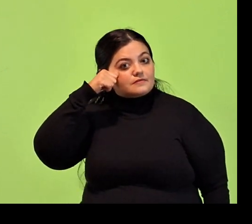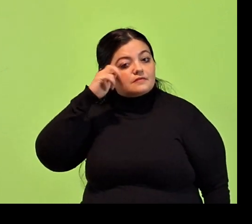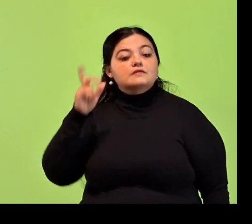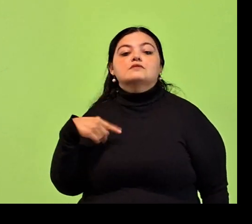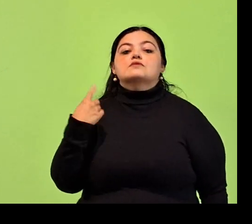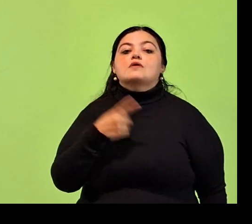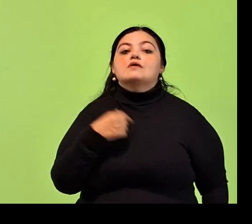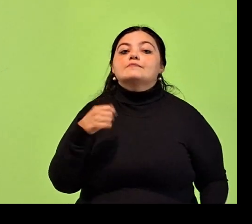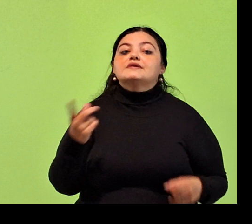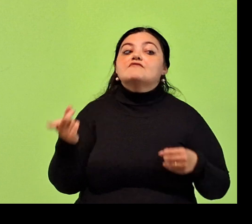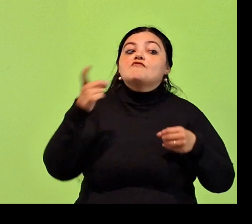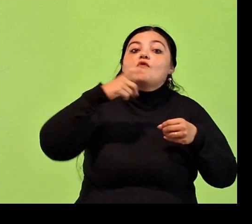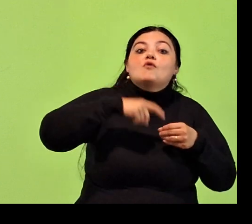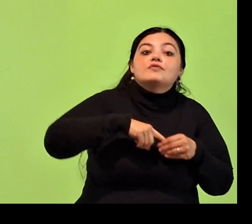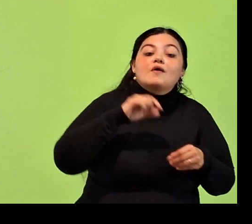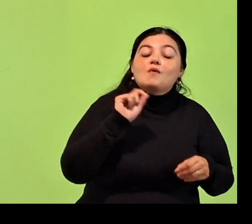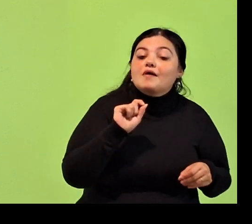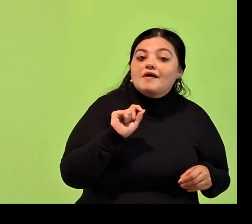para os dados?